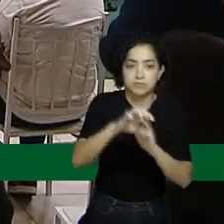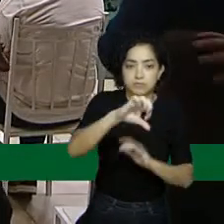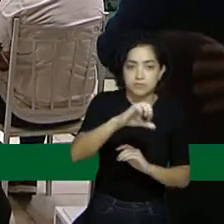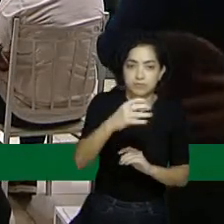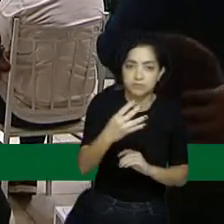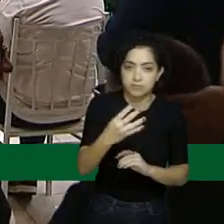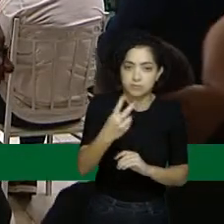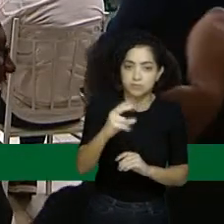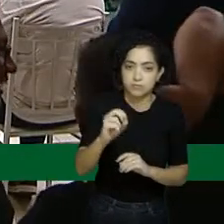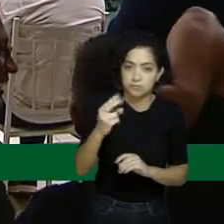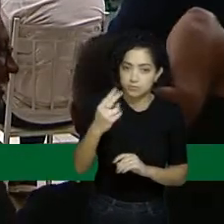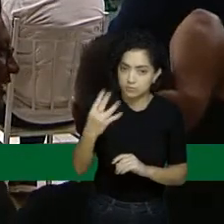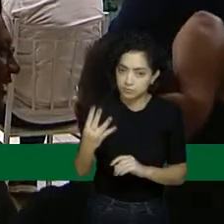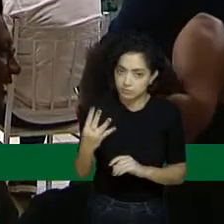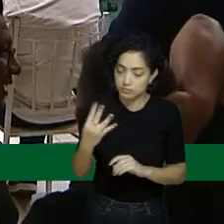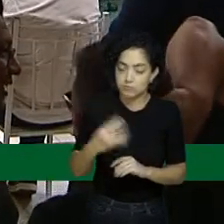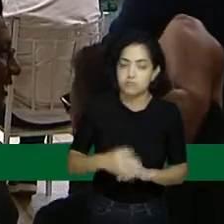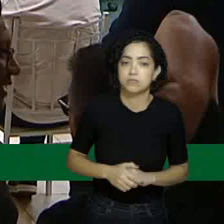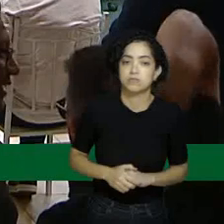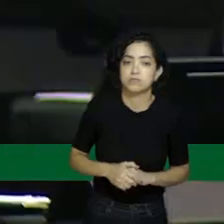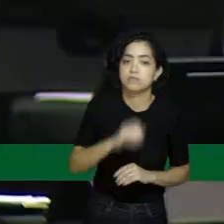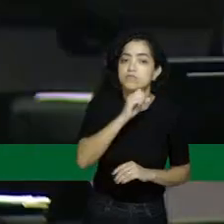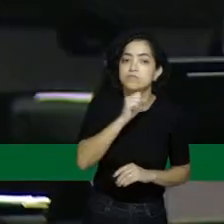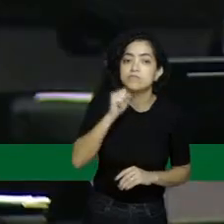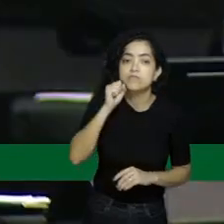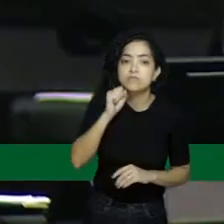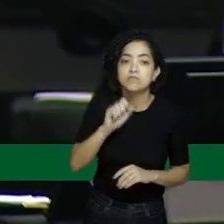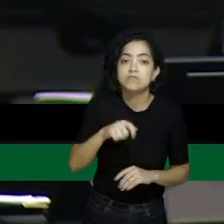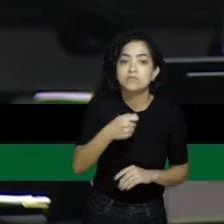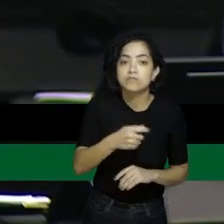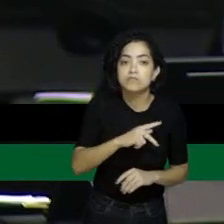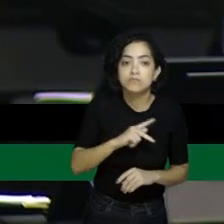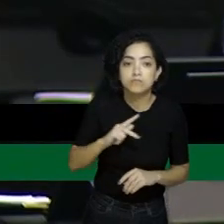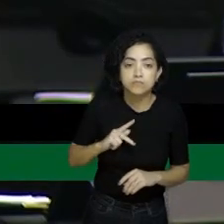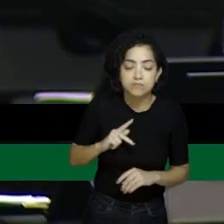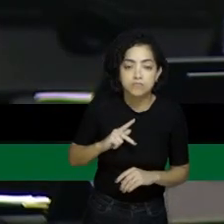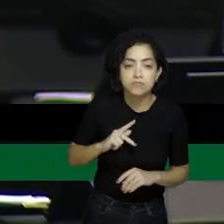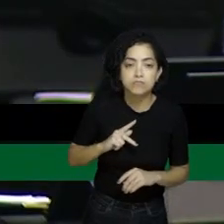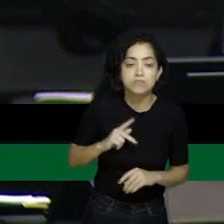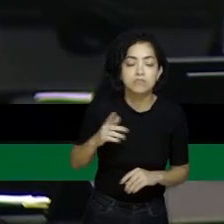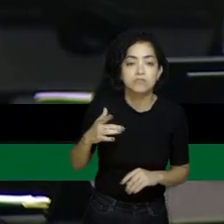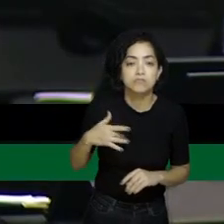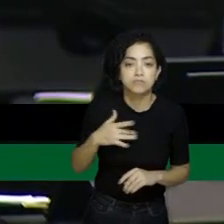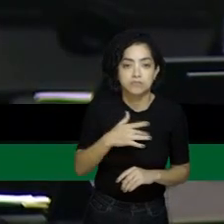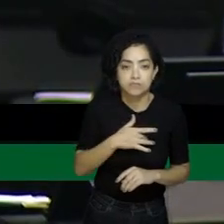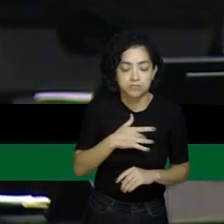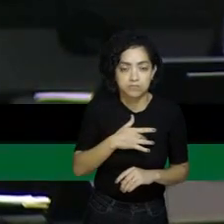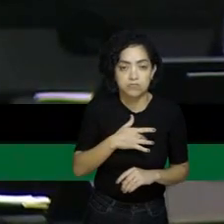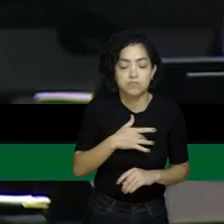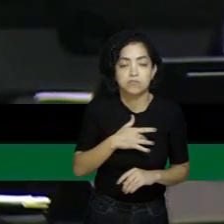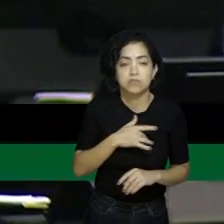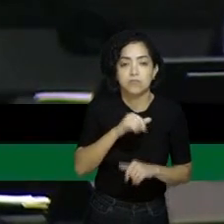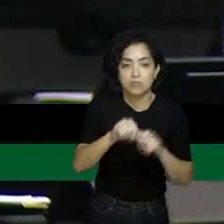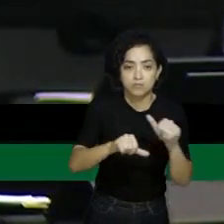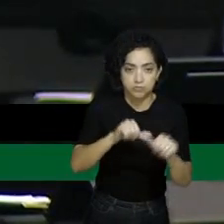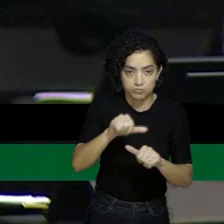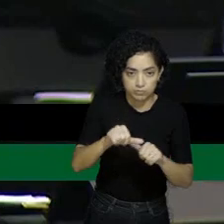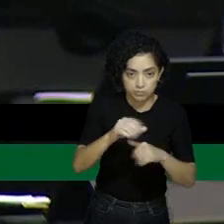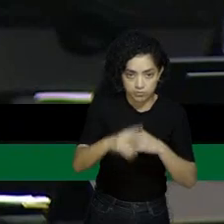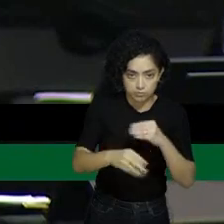94/2024, autor deputado Massocco. Declara de utilidade pública a Associação de Saúde Lindóia do Sul e altera o anexo único da